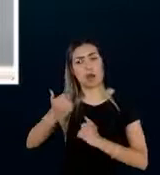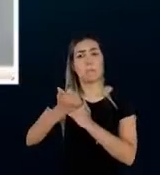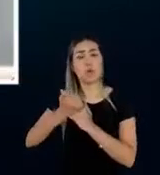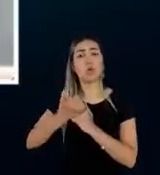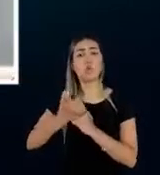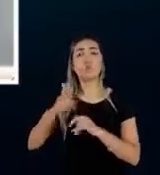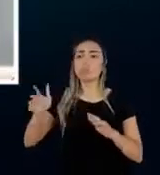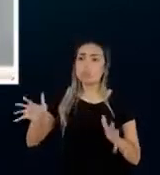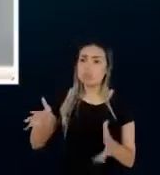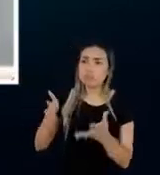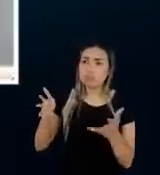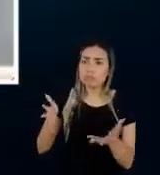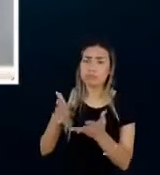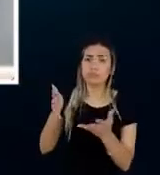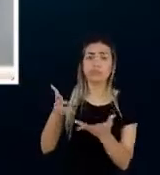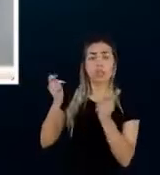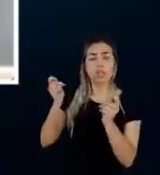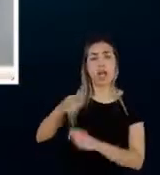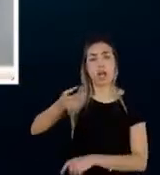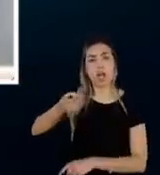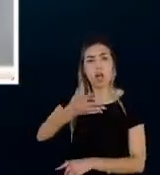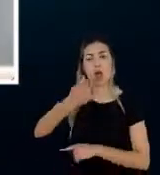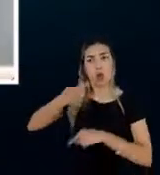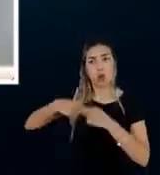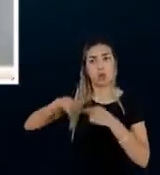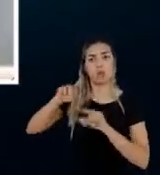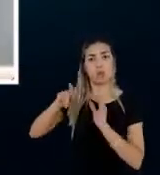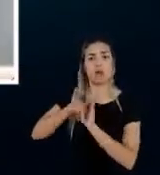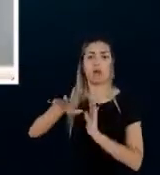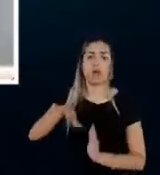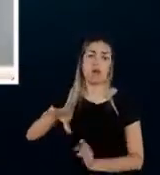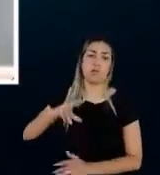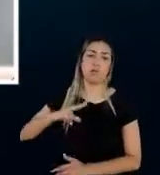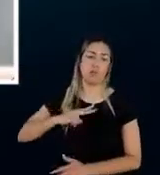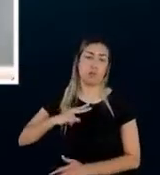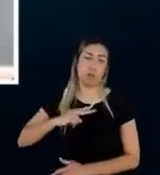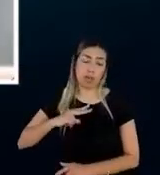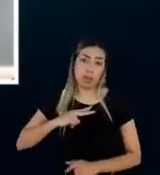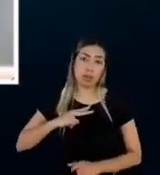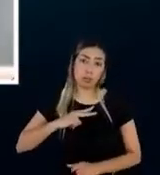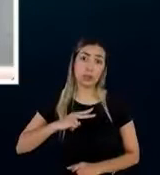a capacidade de inovação do setor privado, e